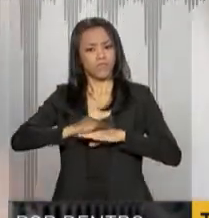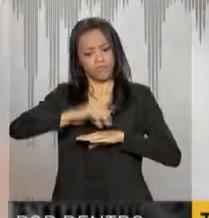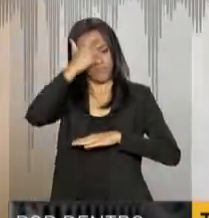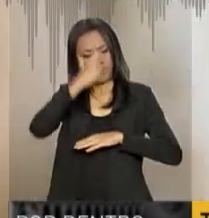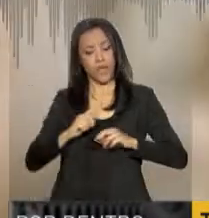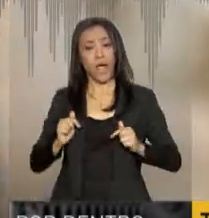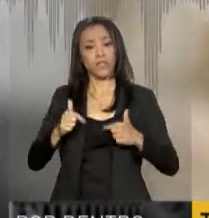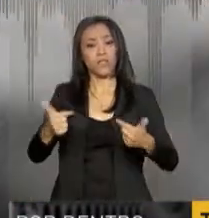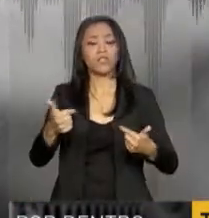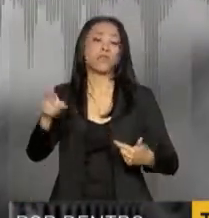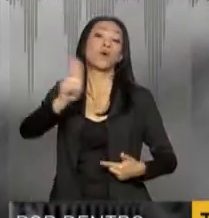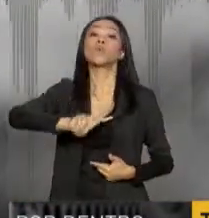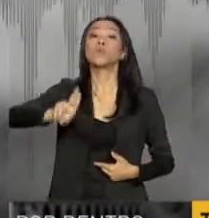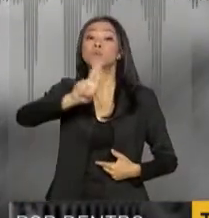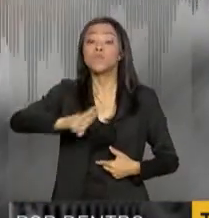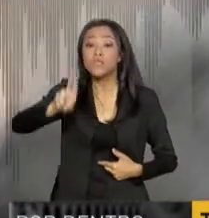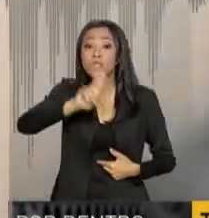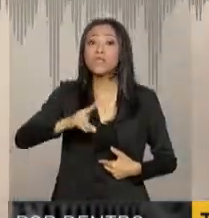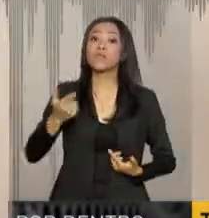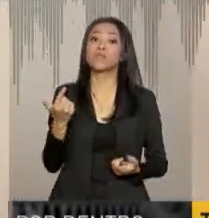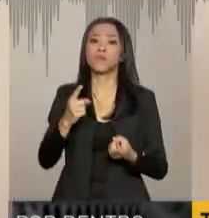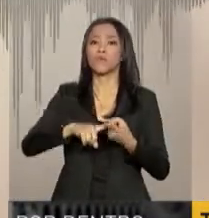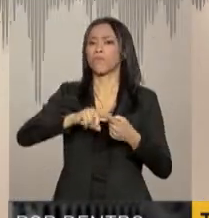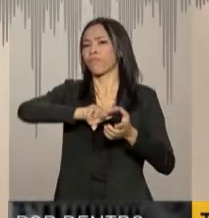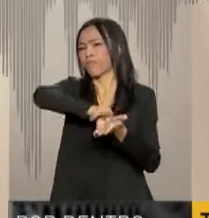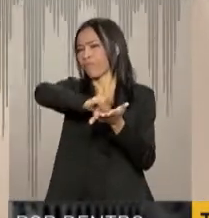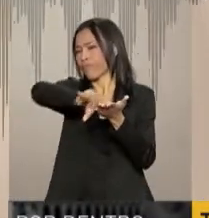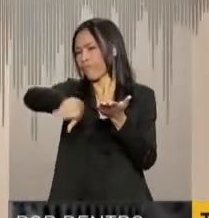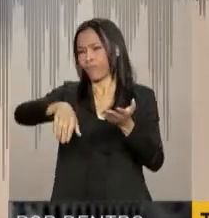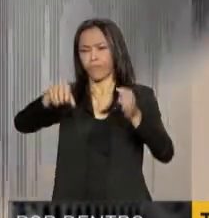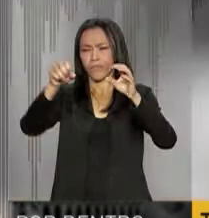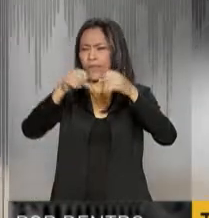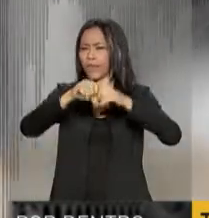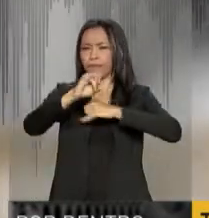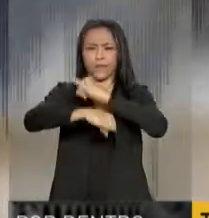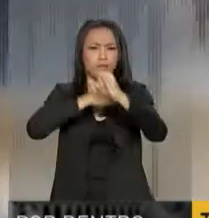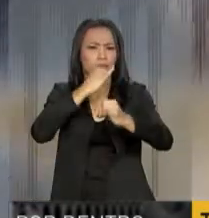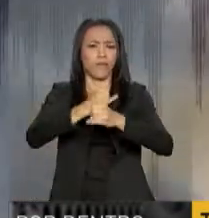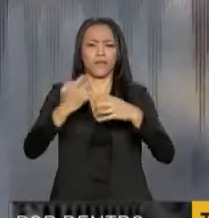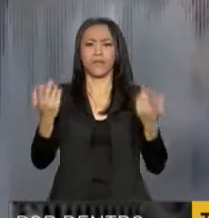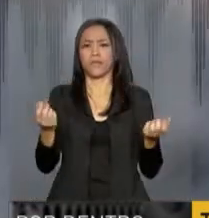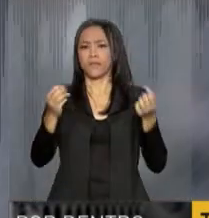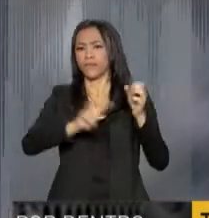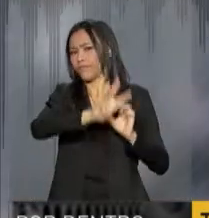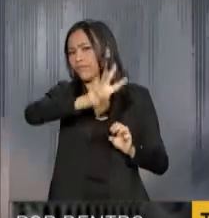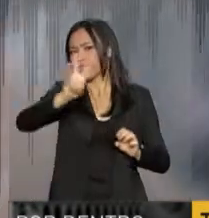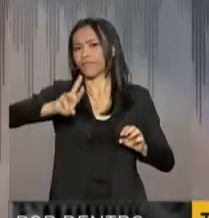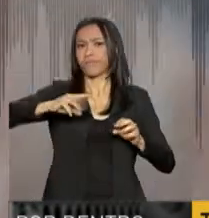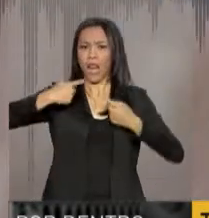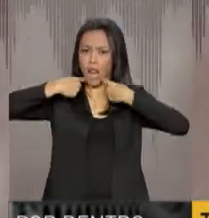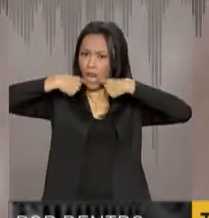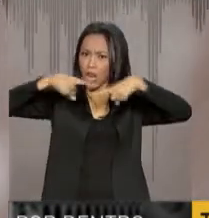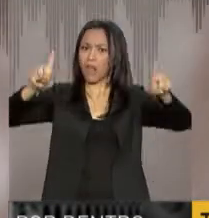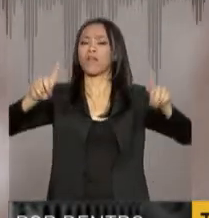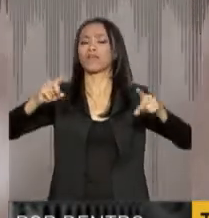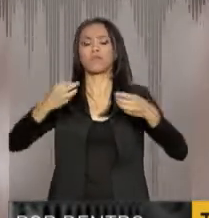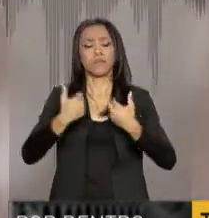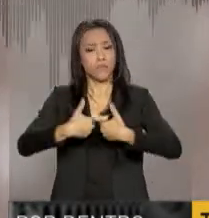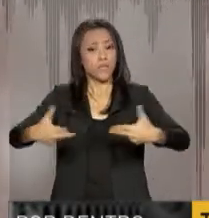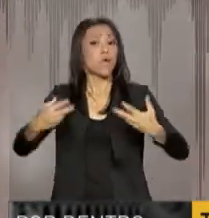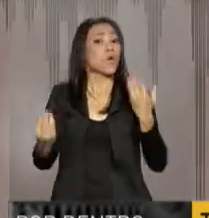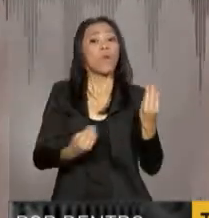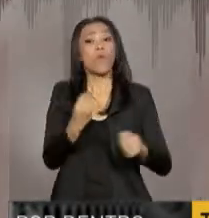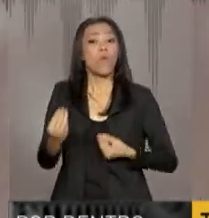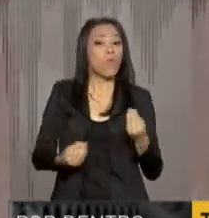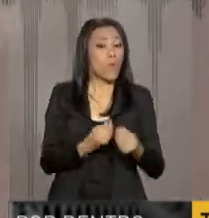do portal da transparência através de uma fiscalização sobre o que é divulgado como é que esse trabalho pode ser feito também na cidadania